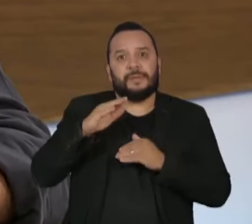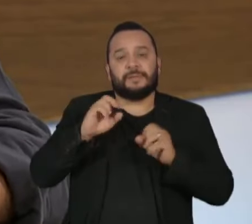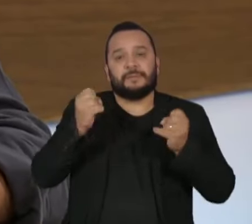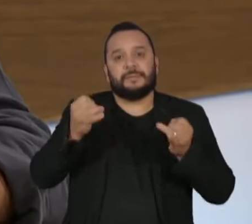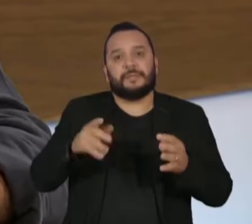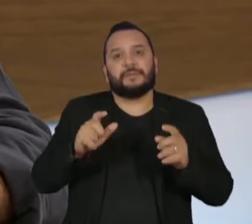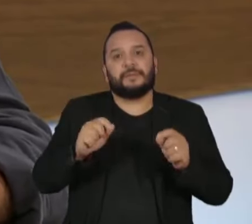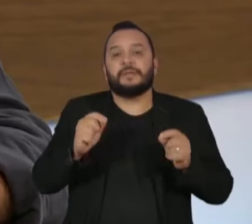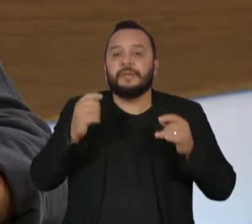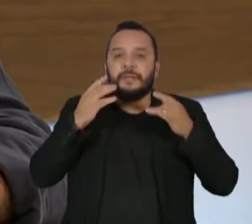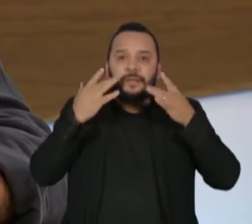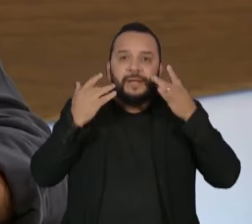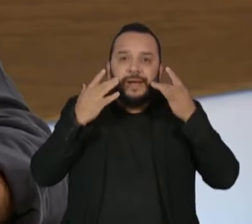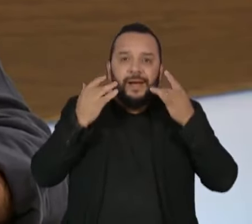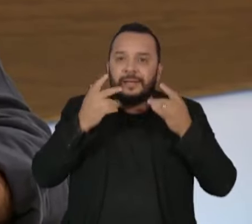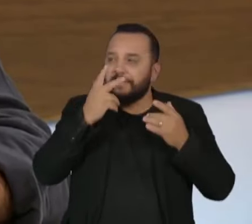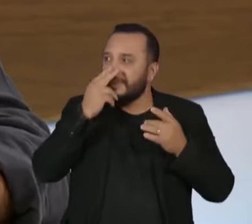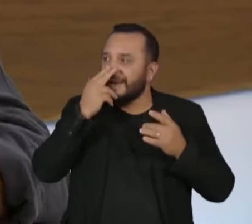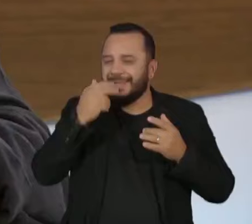sua contundência.